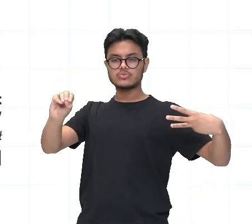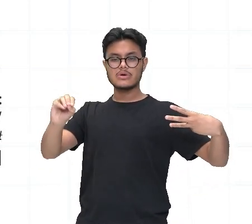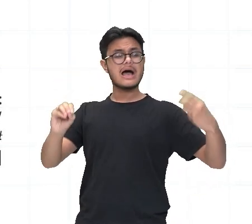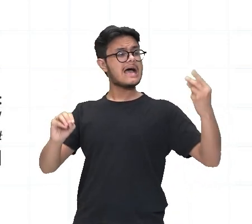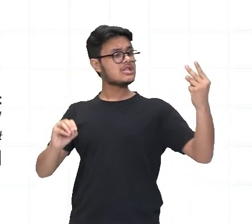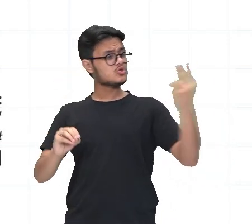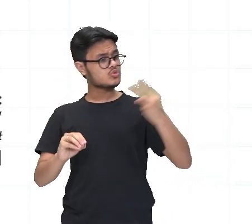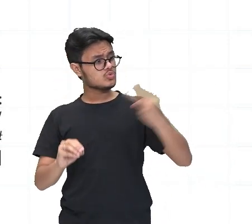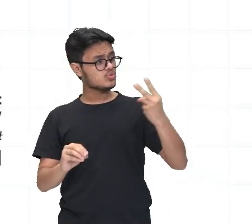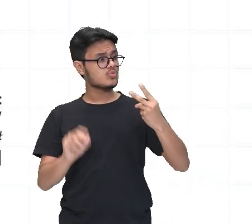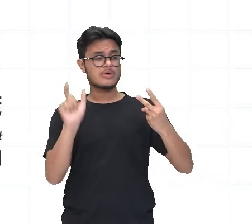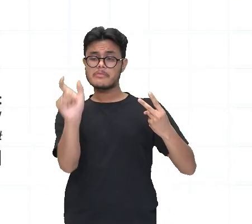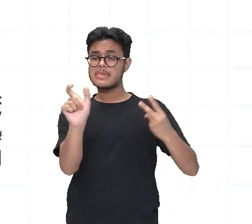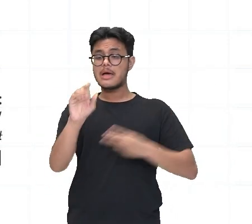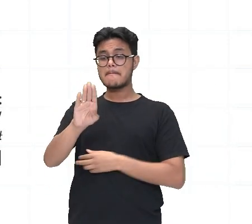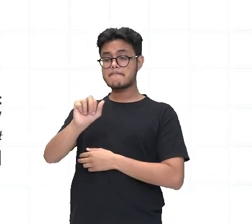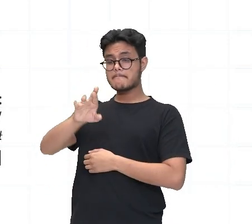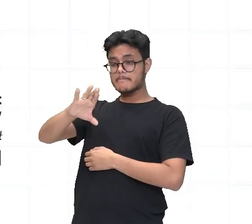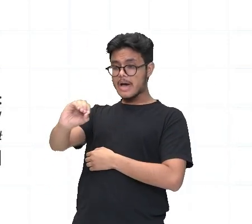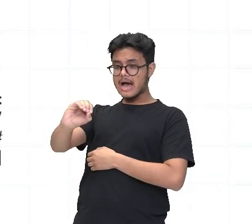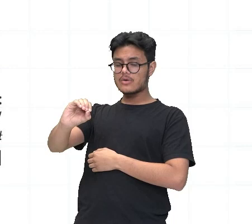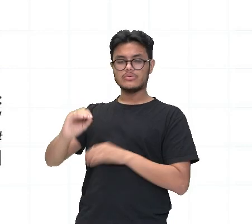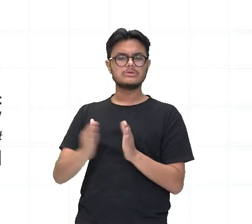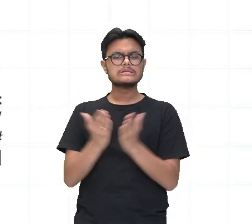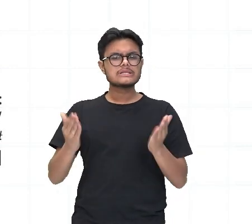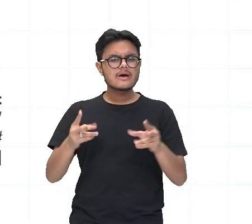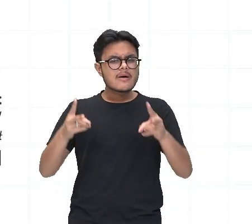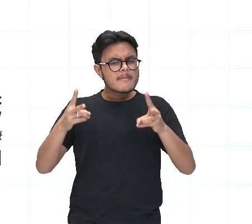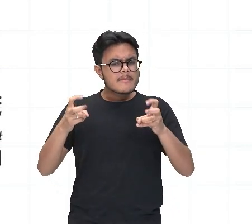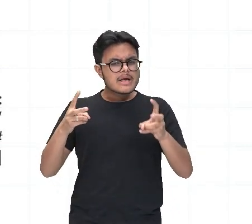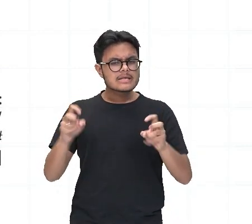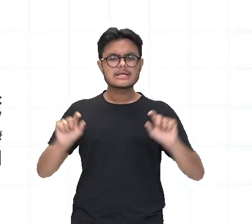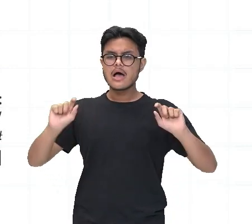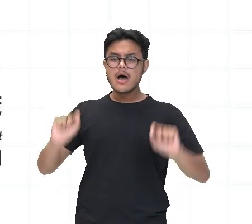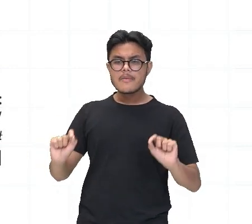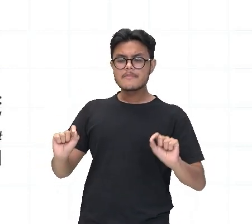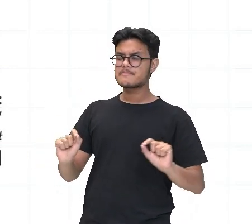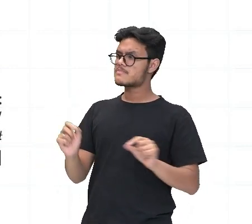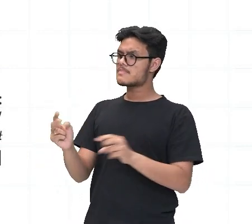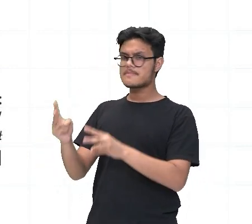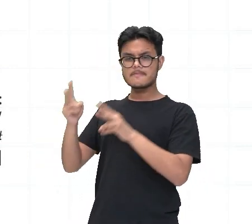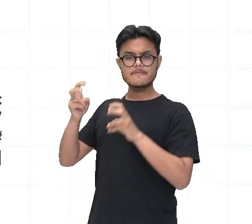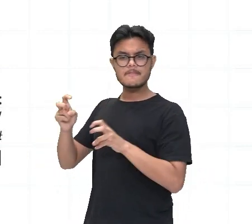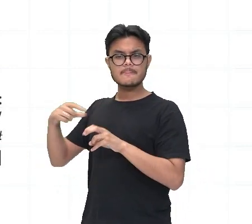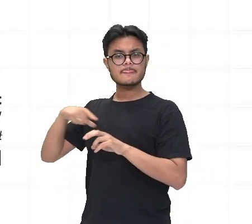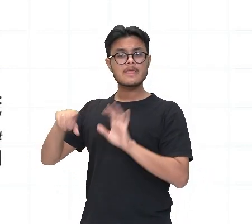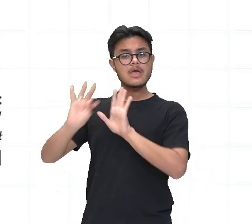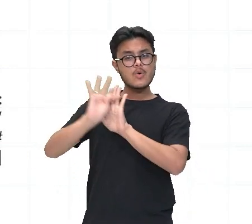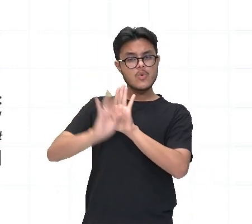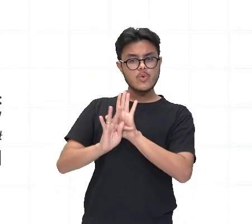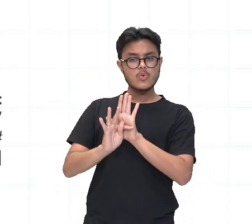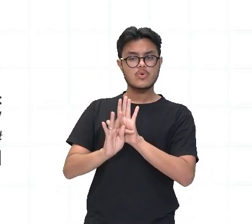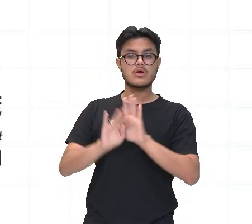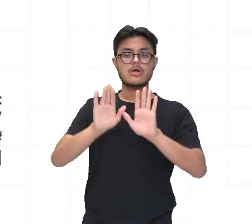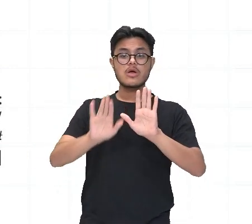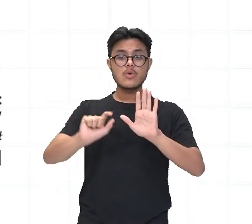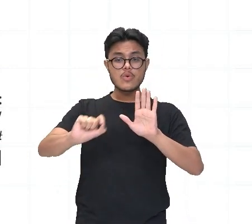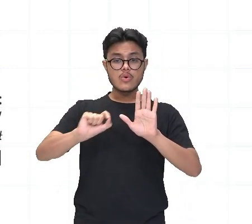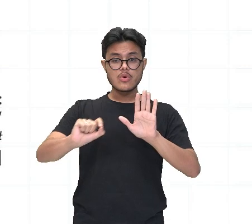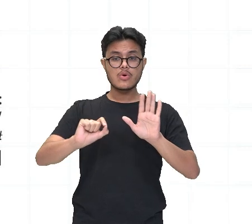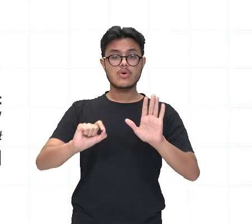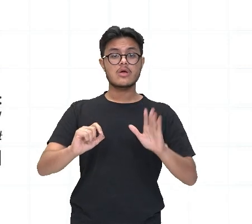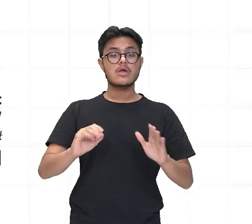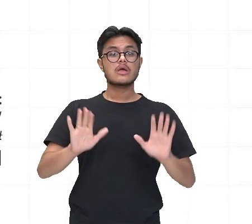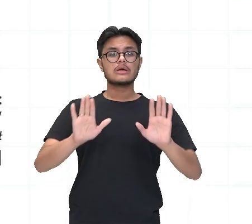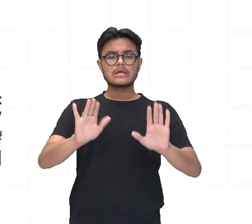aí, de repente, observem também que eu vou observar neste texto que, além disso, por